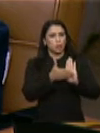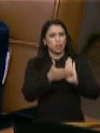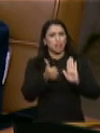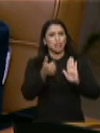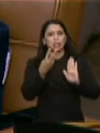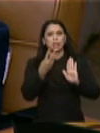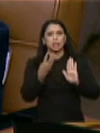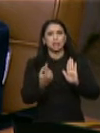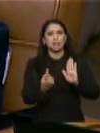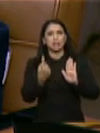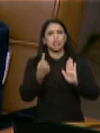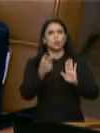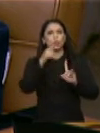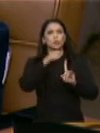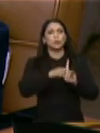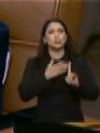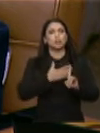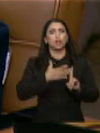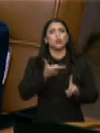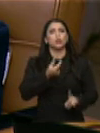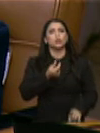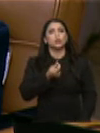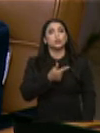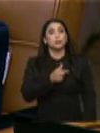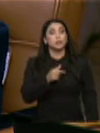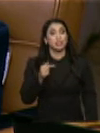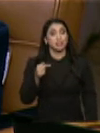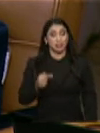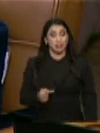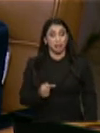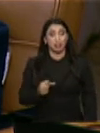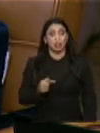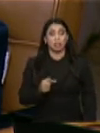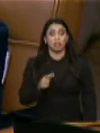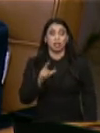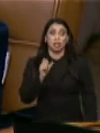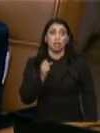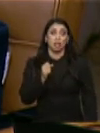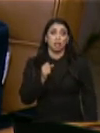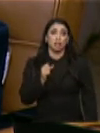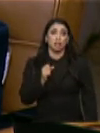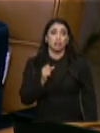31 de agosto de 2007, como se a inovação